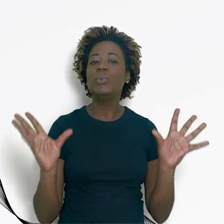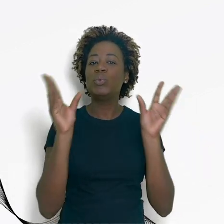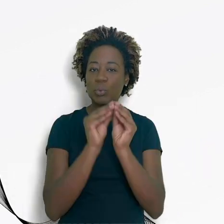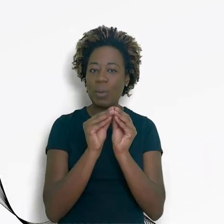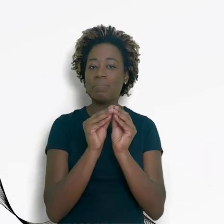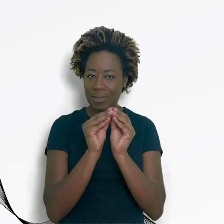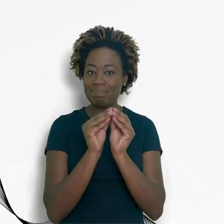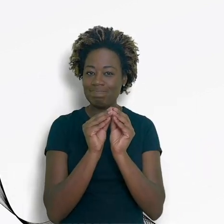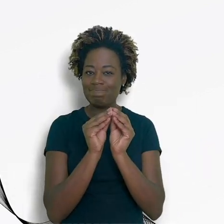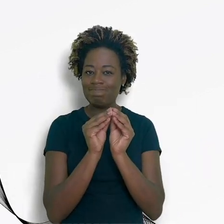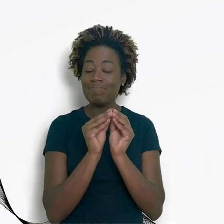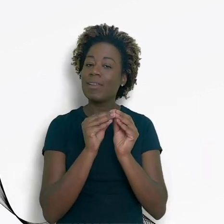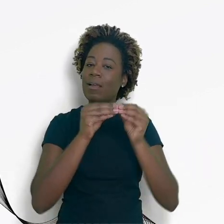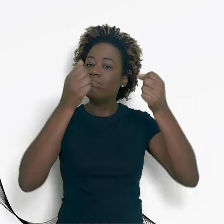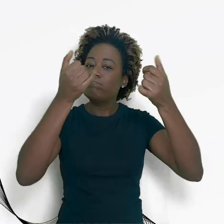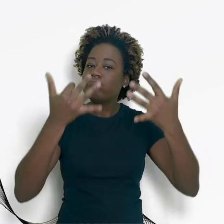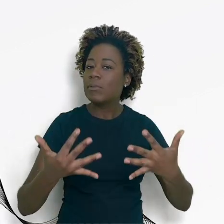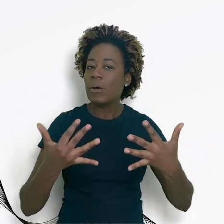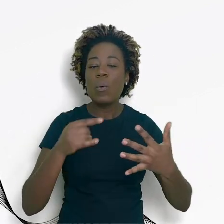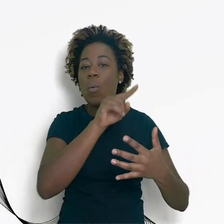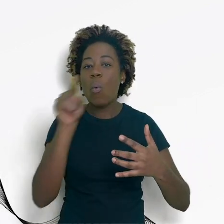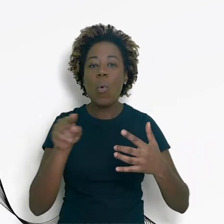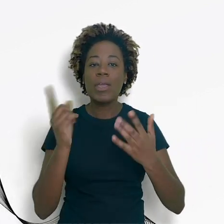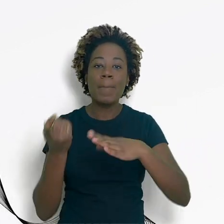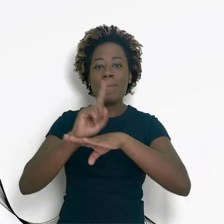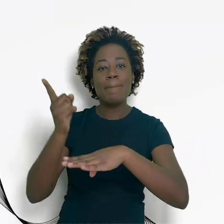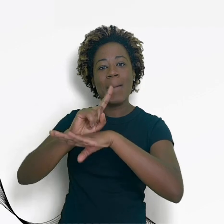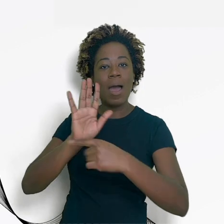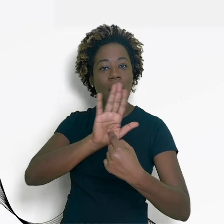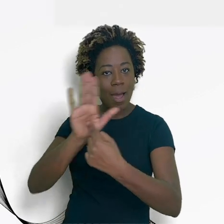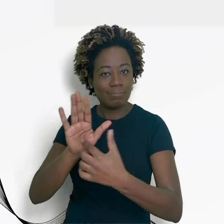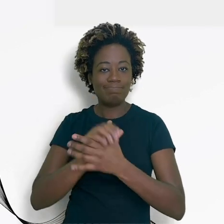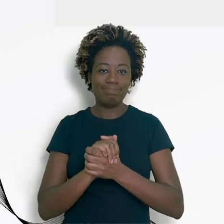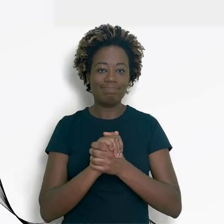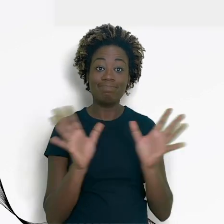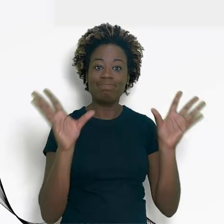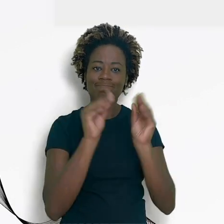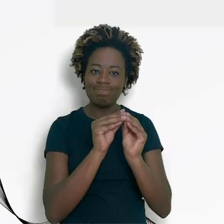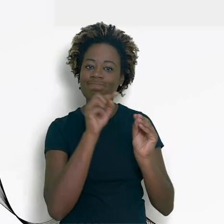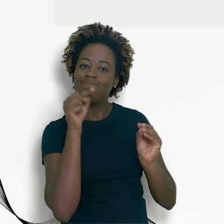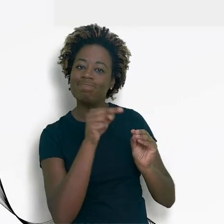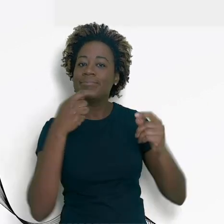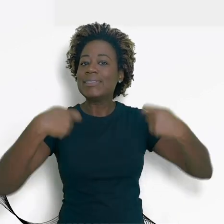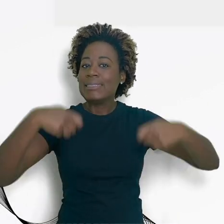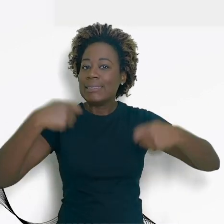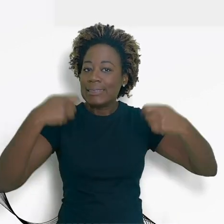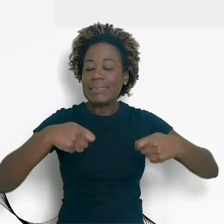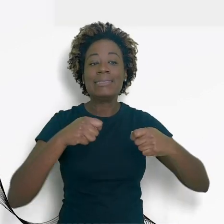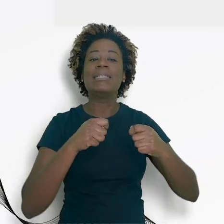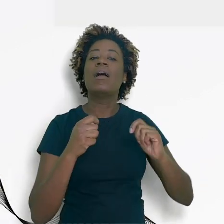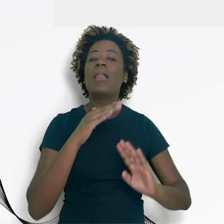da obra, ela literalmente vai falar daquilo que você está vendo no palco. A sinopse, ela obrigatoriamente tem que ter